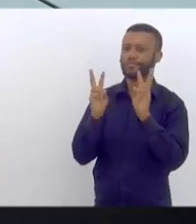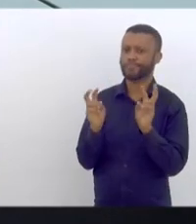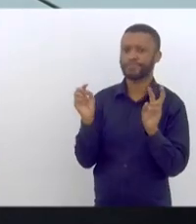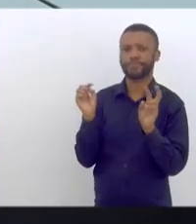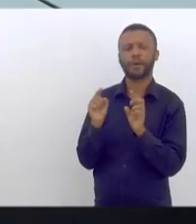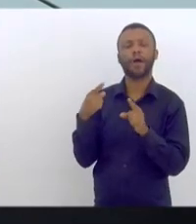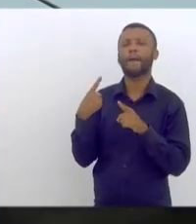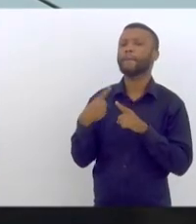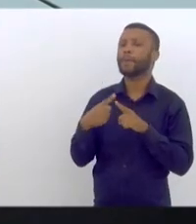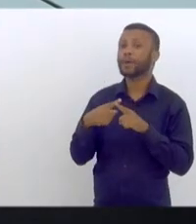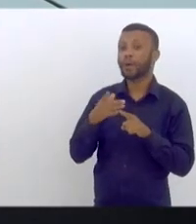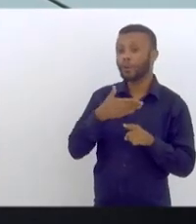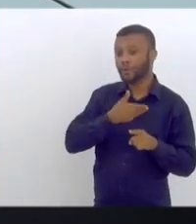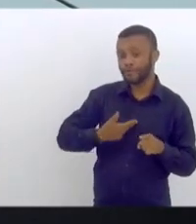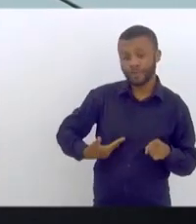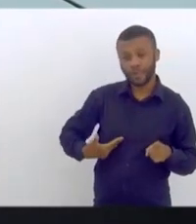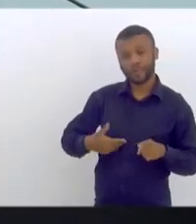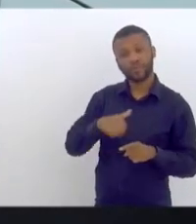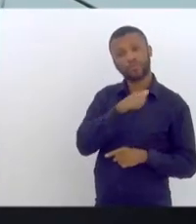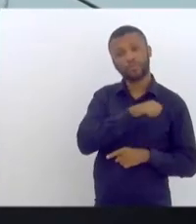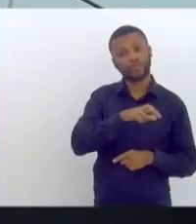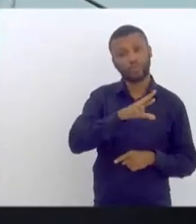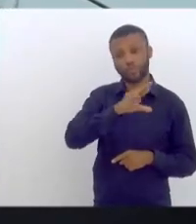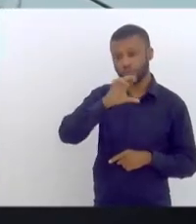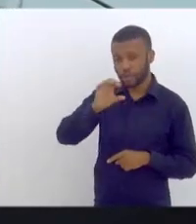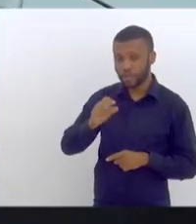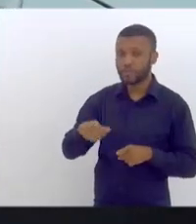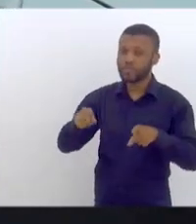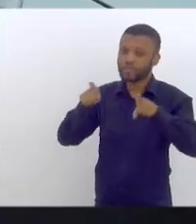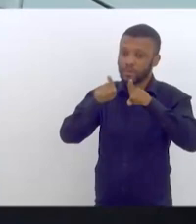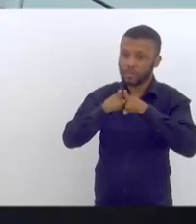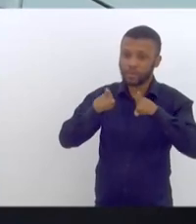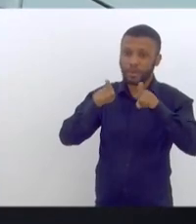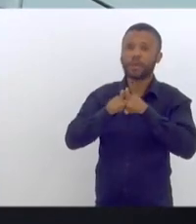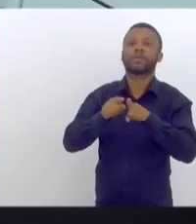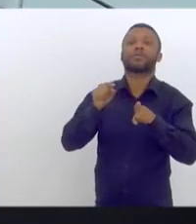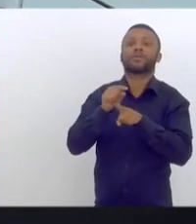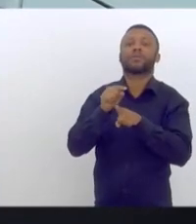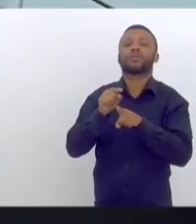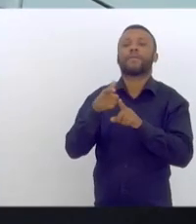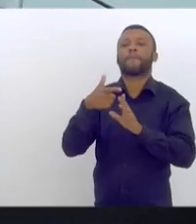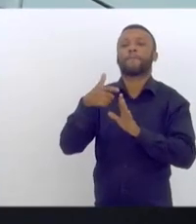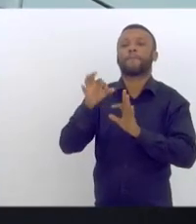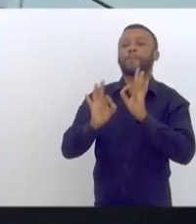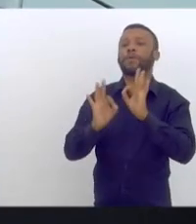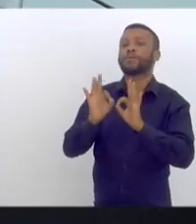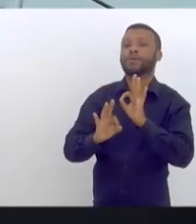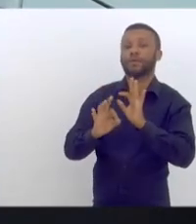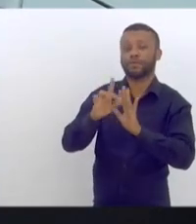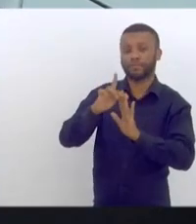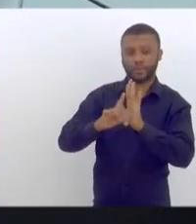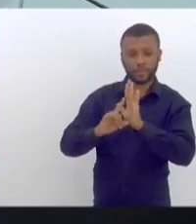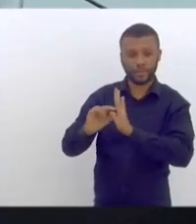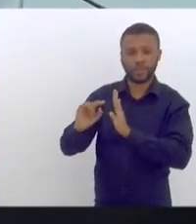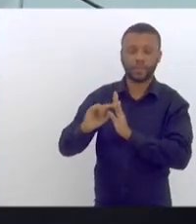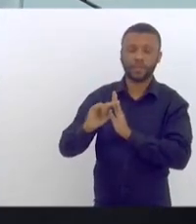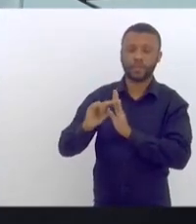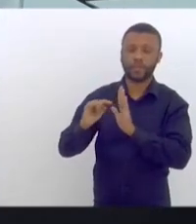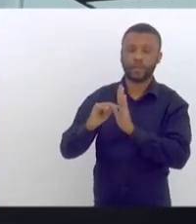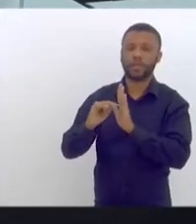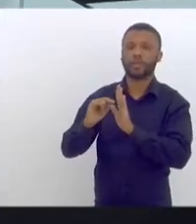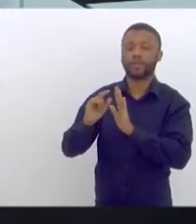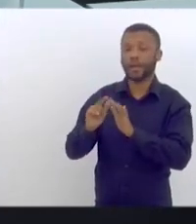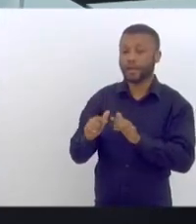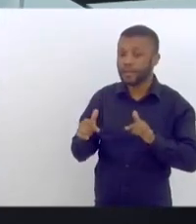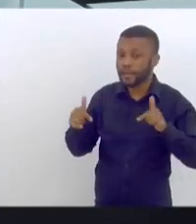o governo do estado também né inclusive esse projeto de lei que a gente tá avaliando Hoje ele é um processo um projeto de